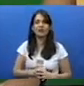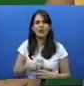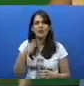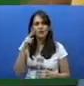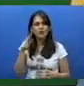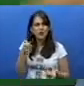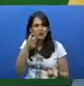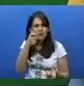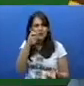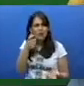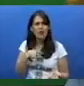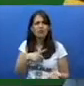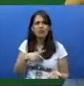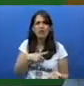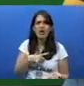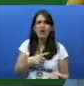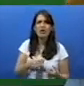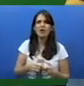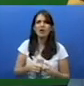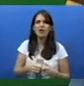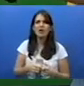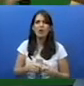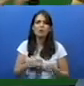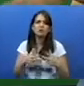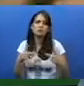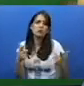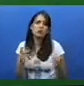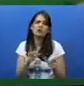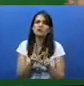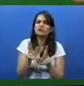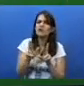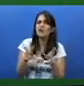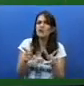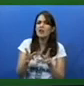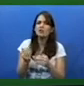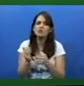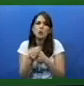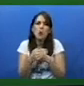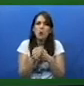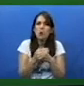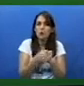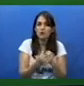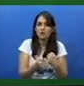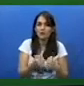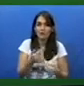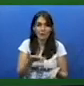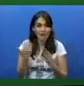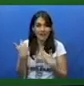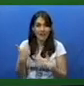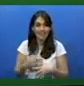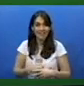Vocês observaram? Tem até alguns enigmazinhos aqui, algo para a gente descobrir. Vamos lá?